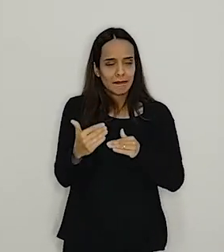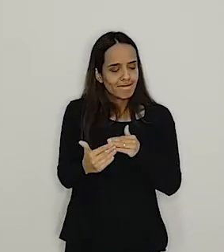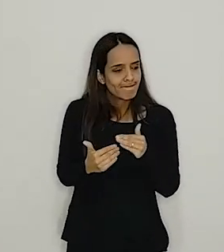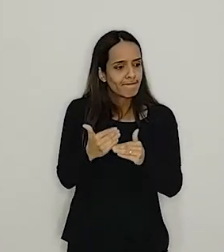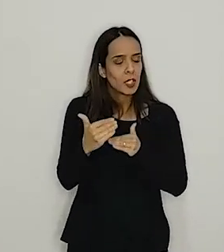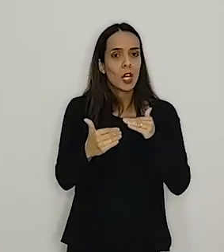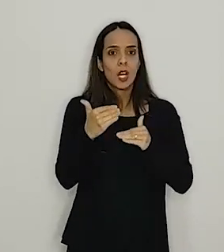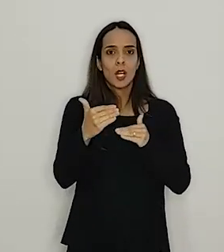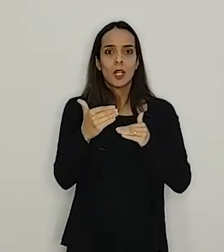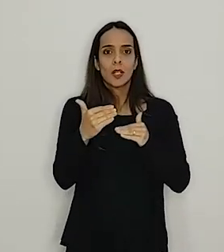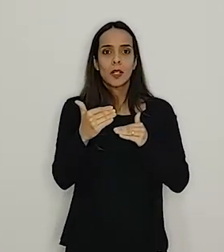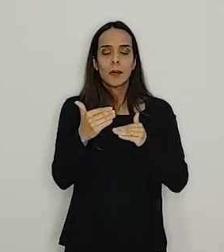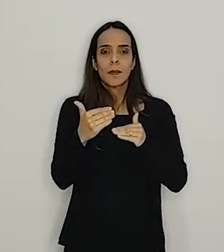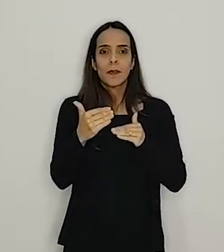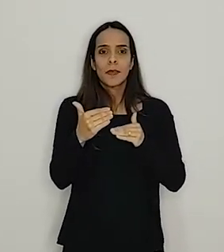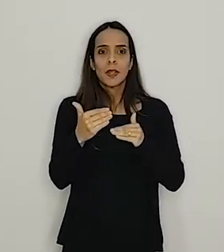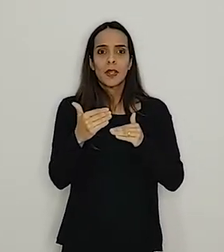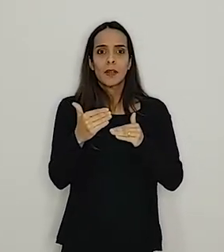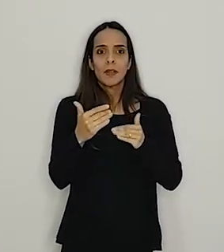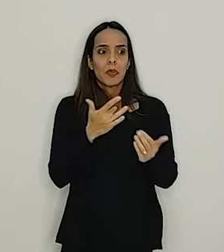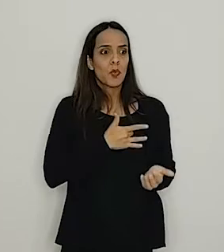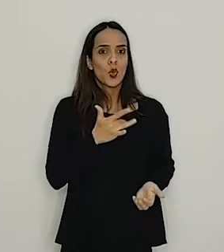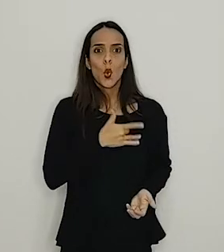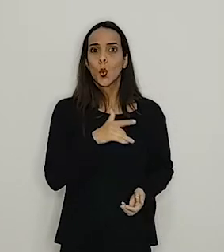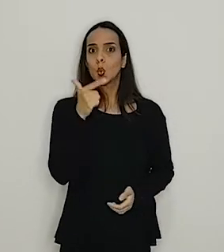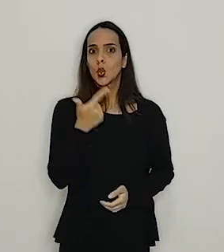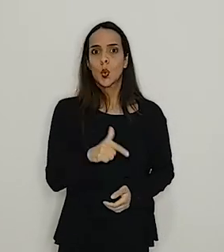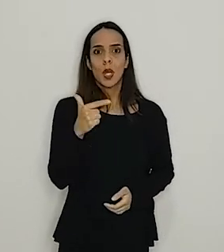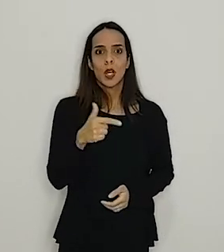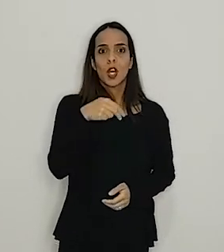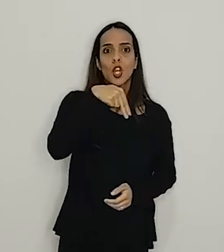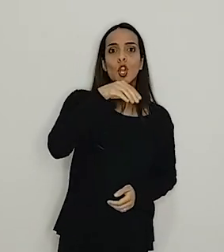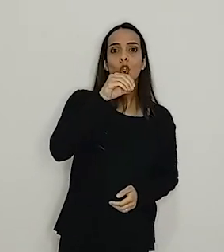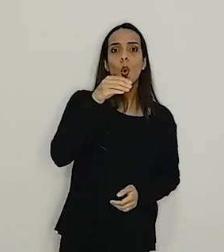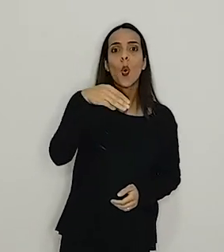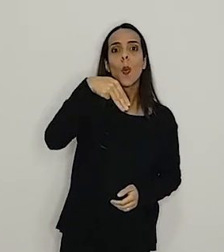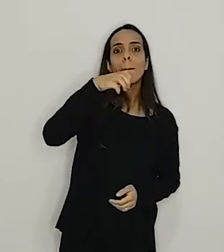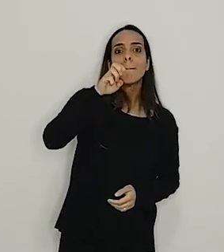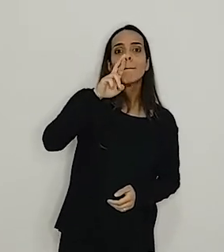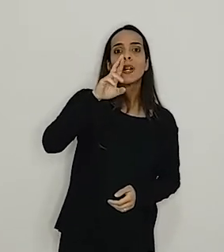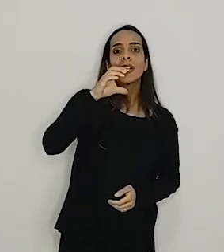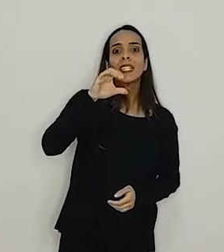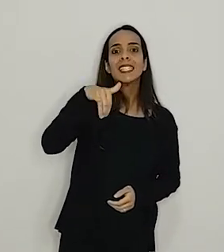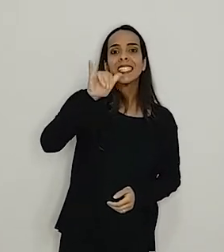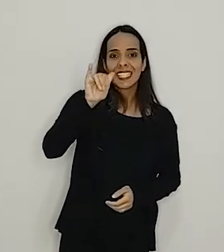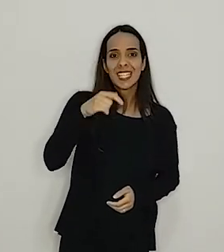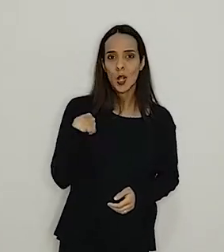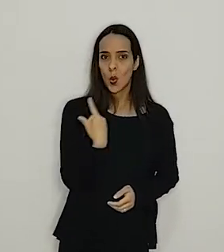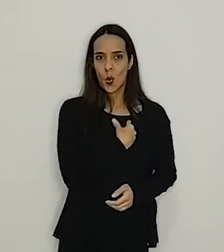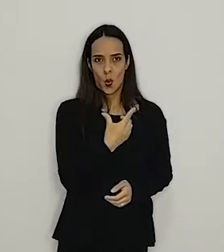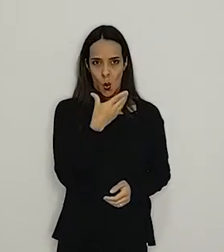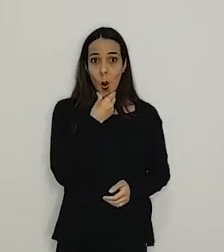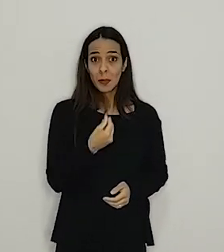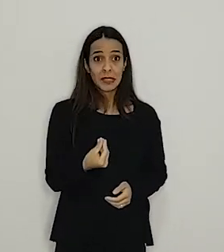fomos construídos, ele é privado de misericórdia, no mercy, né, para nós homens.